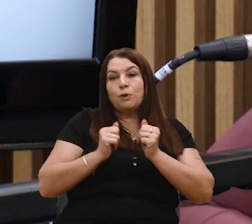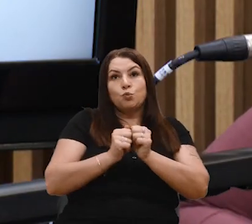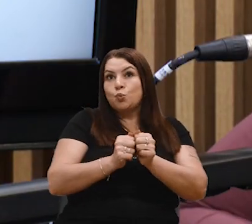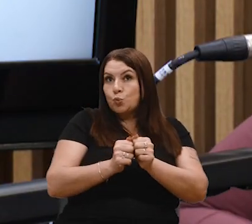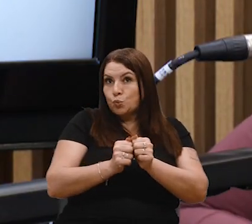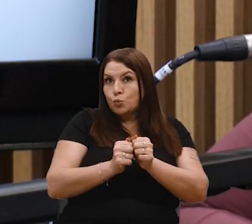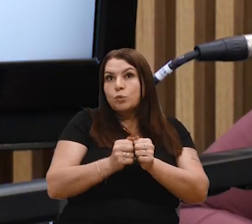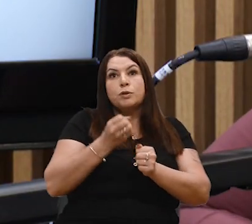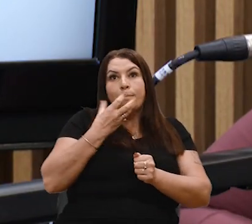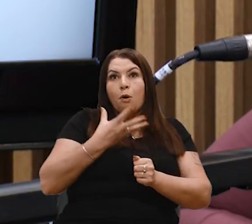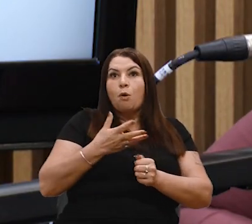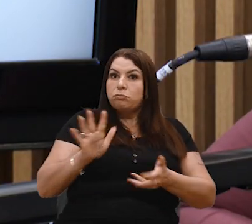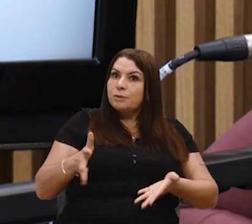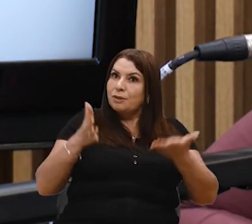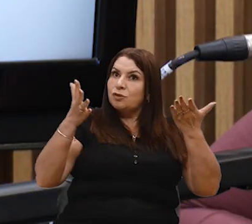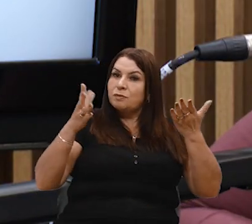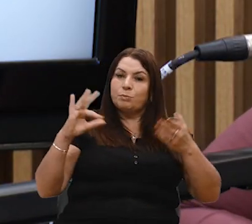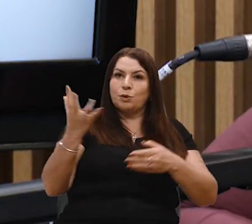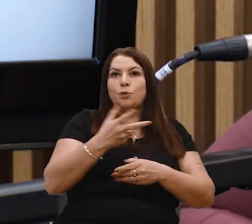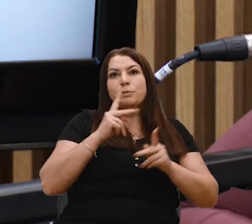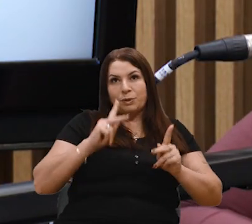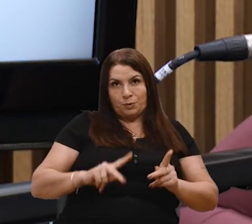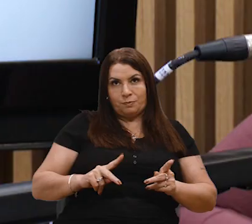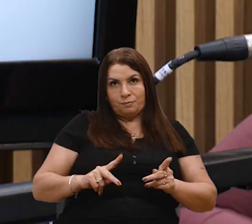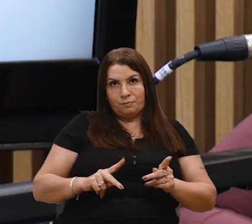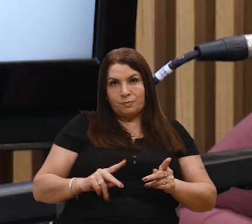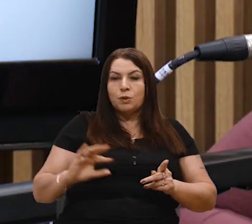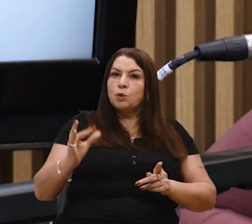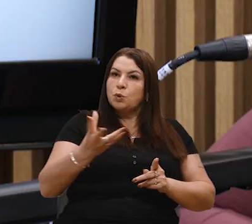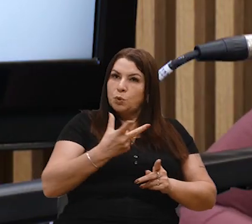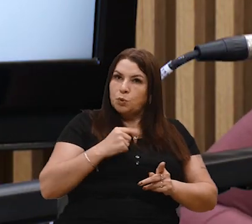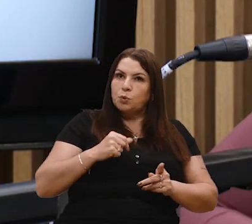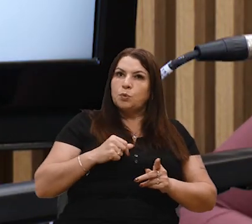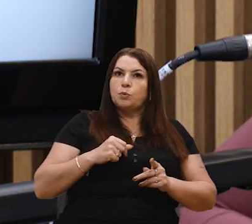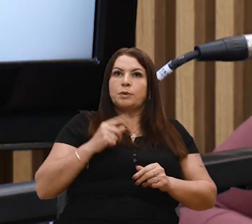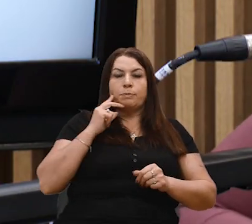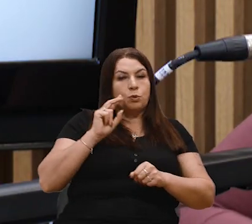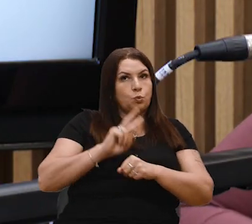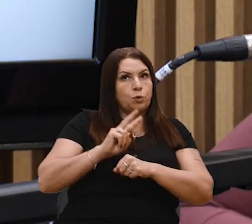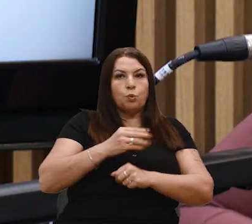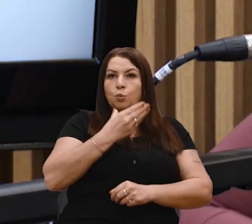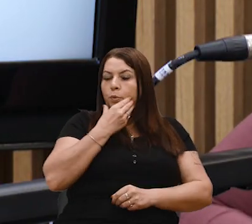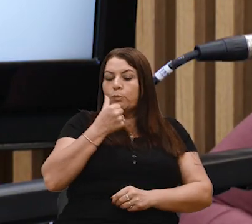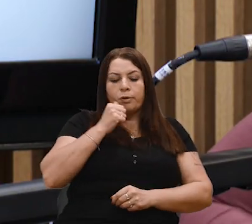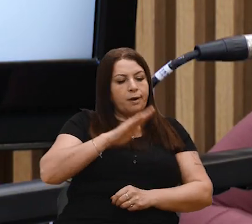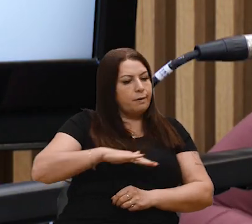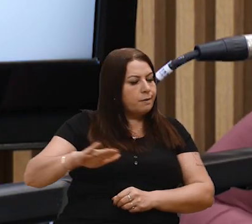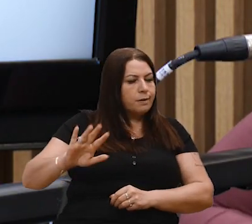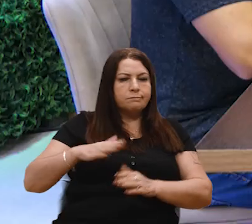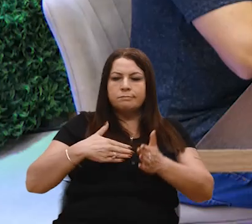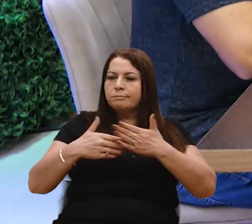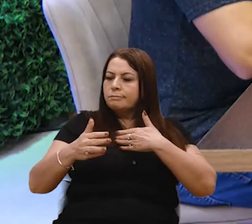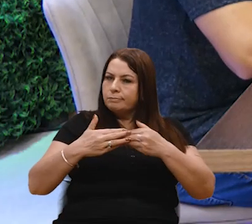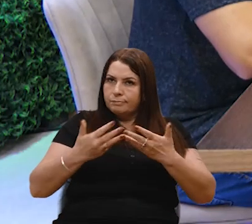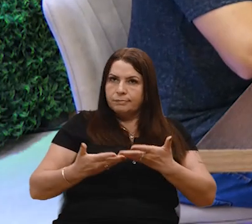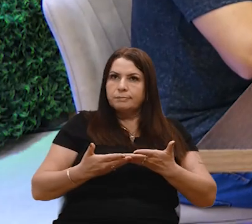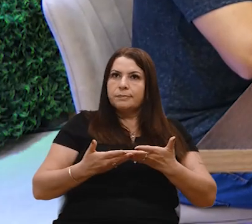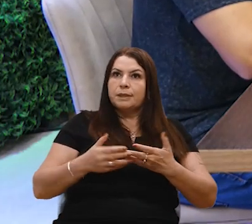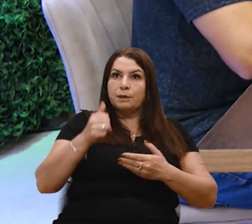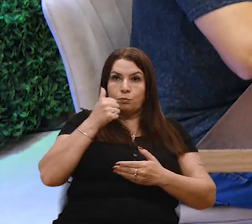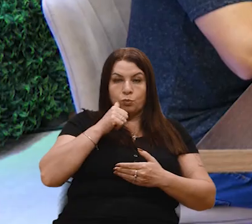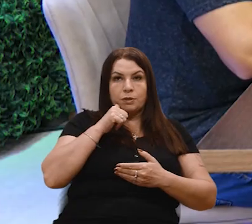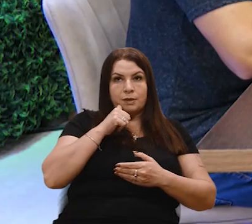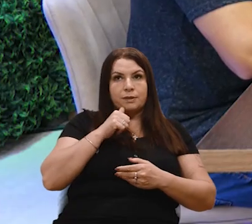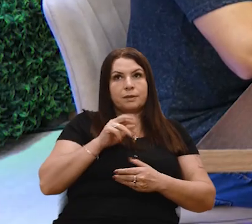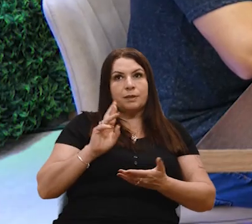vê as famílias junto. E isso é muito bom, é um incentivo, né, para todo mundo. E todos devemos nos cuidar. Homem, mulher, criança, seja quem